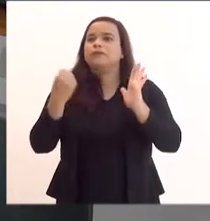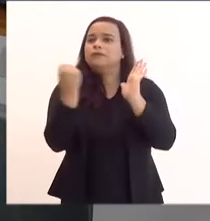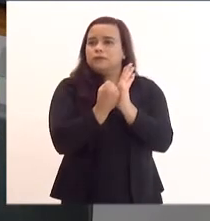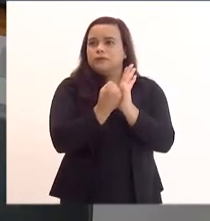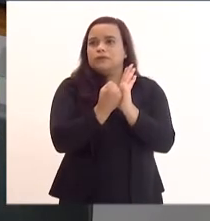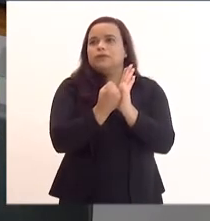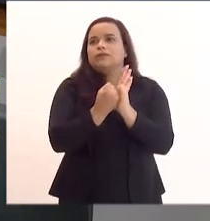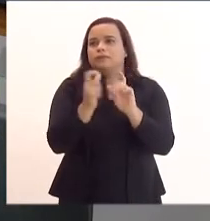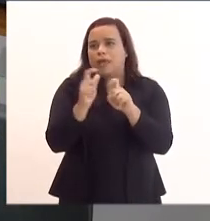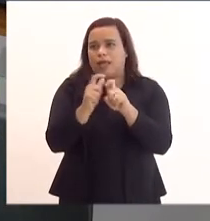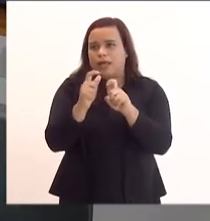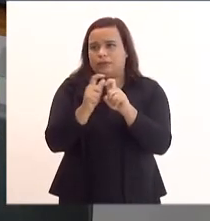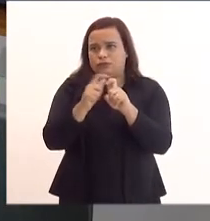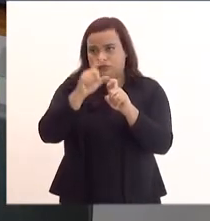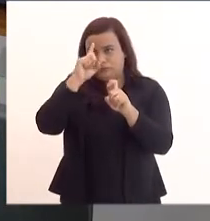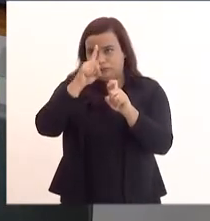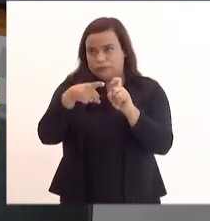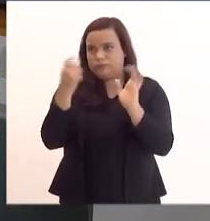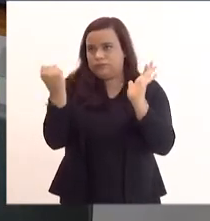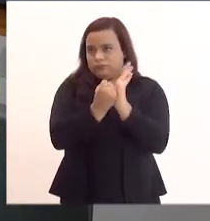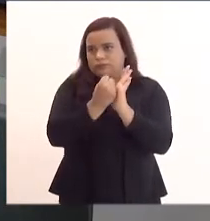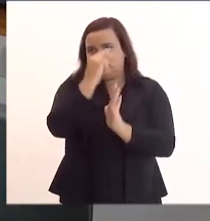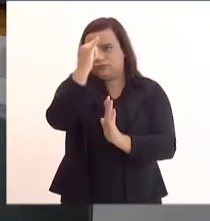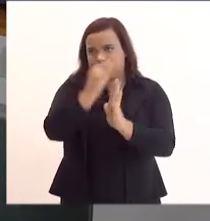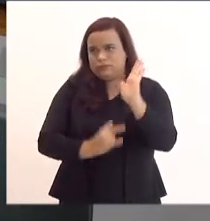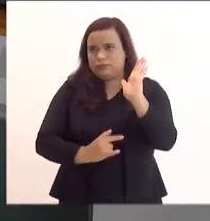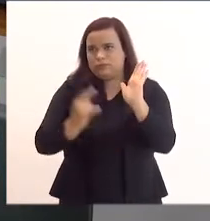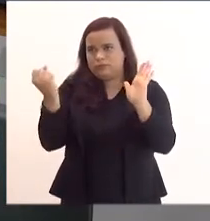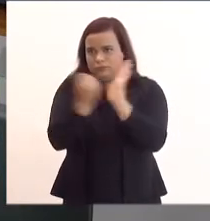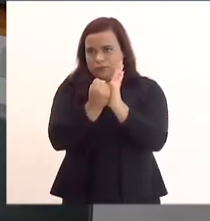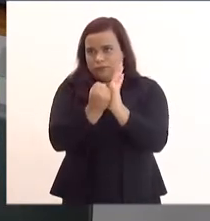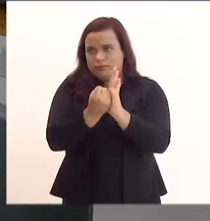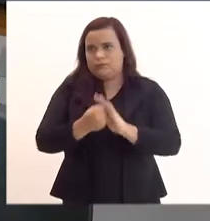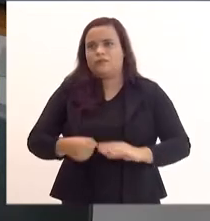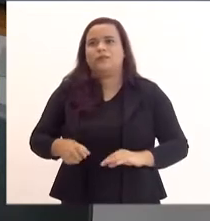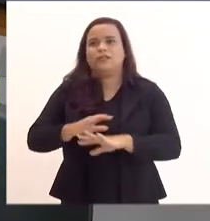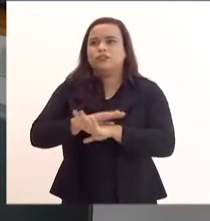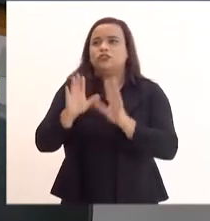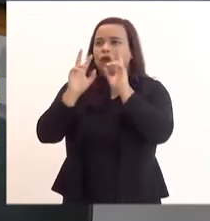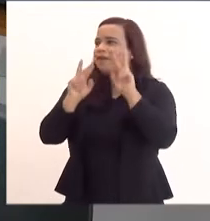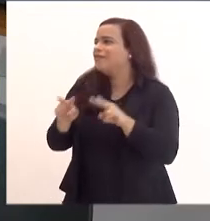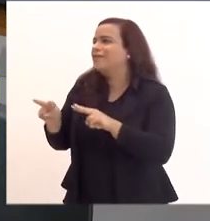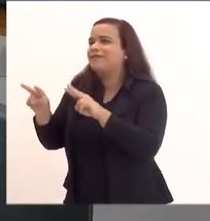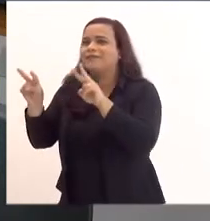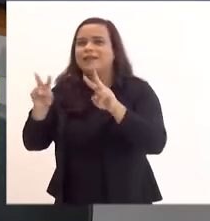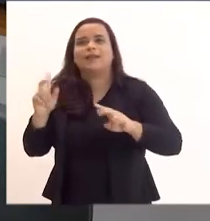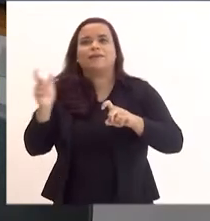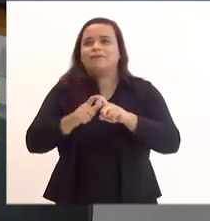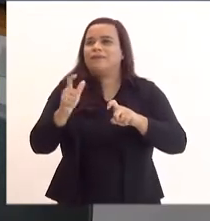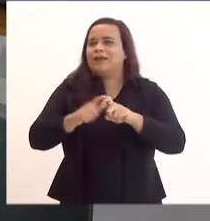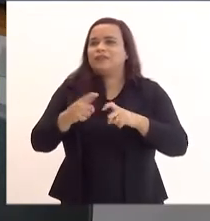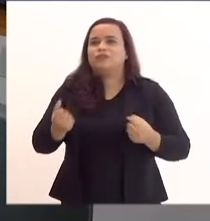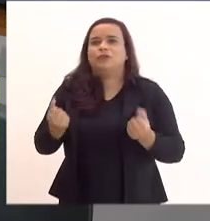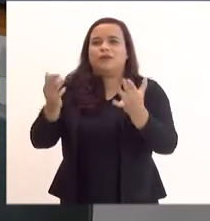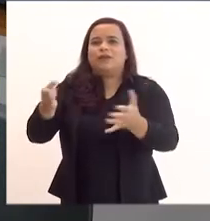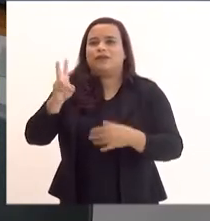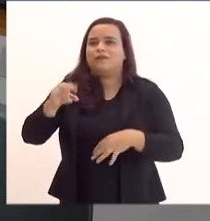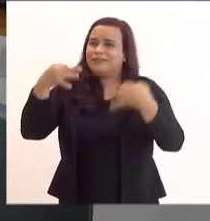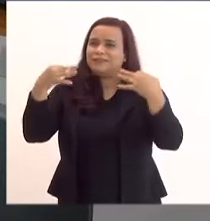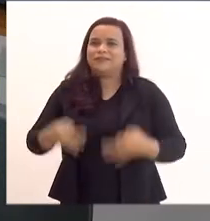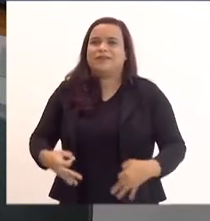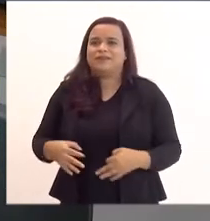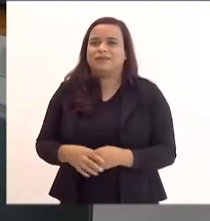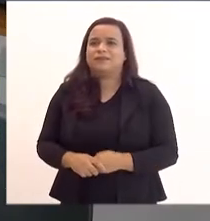mas isso daí é a coisa mais fácil. Basta ver o plenário, vários serão prescritos quase que automaticamente. E você